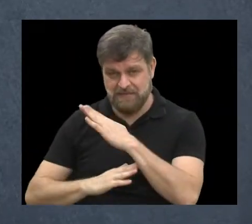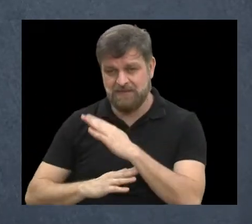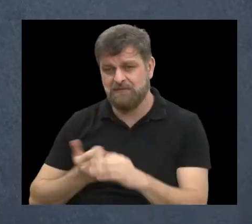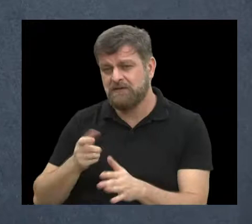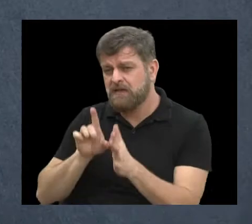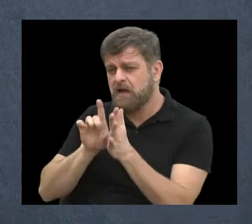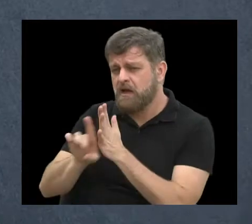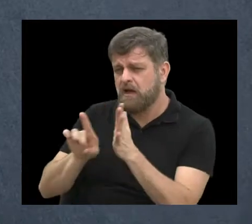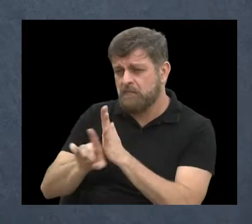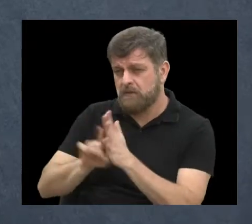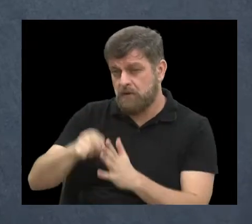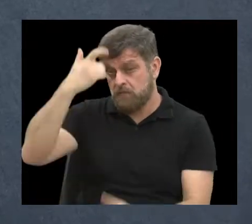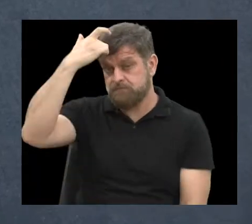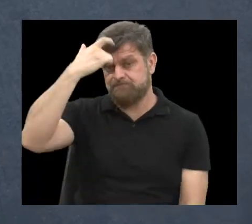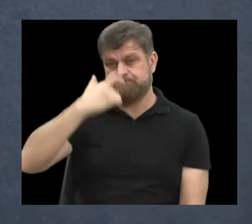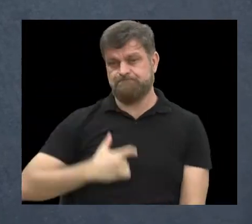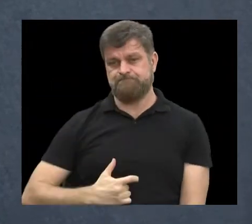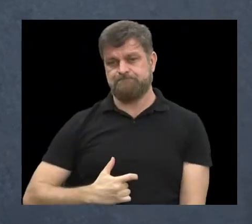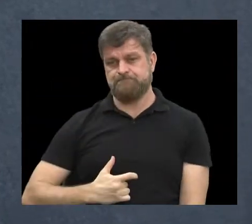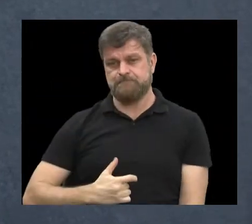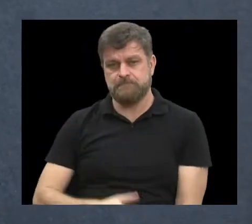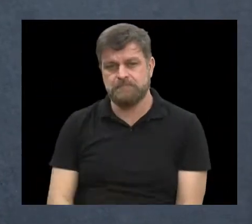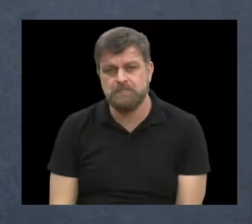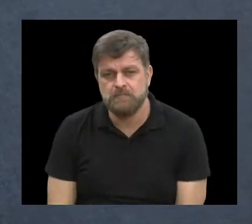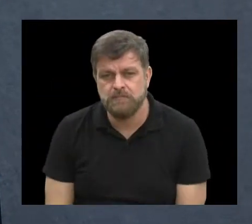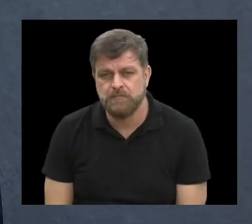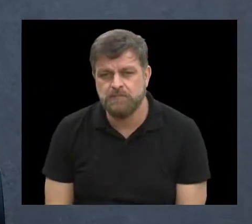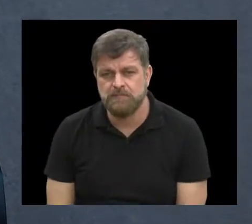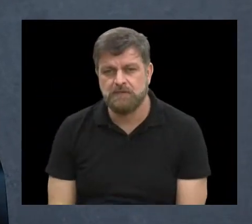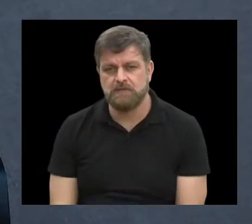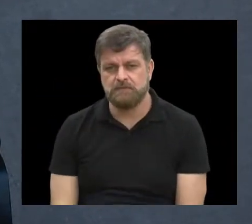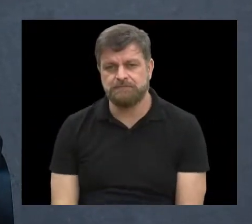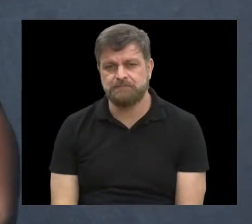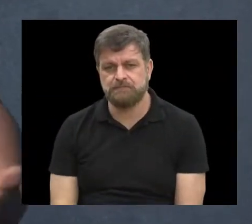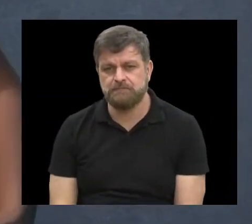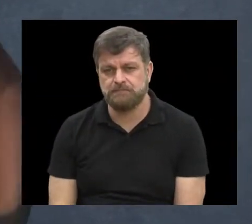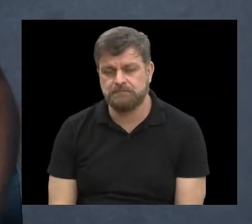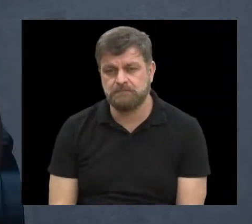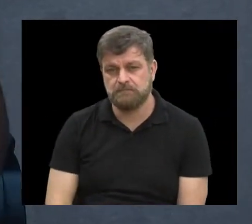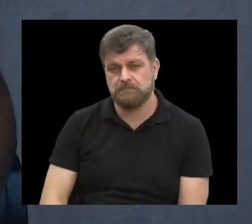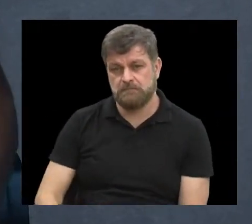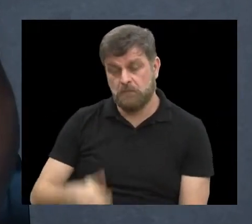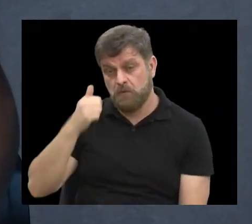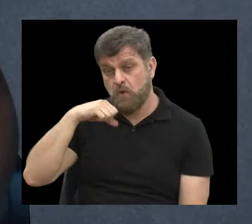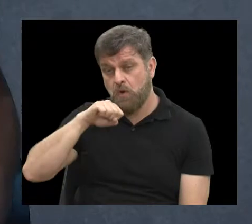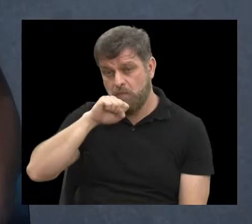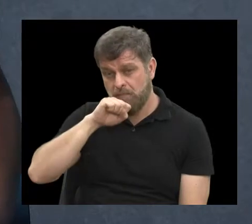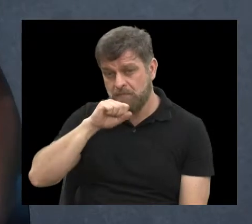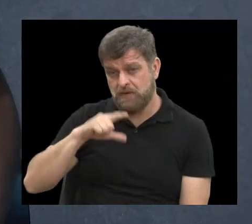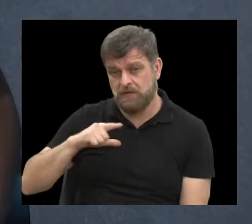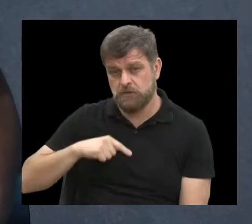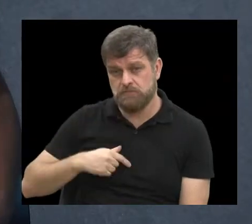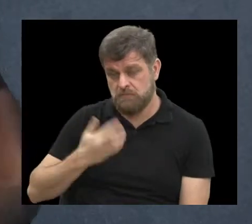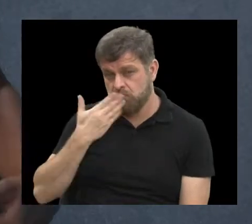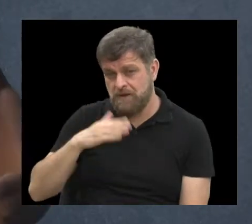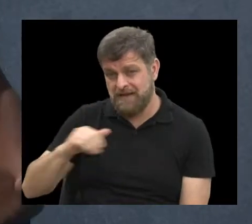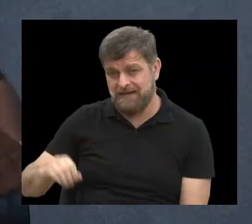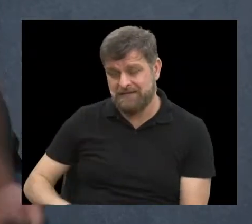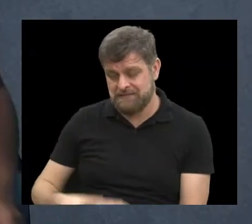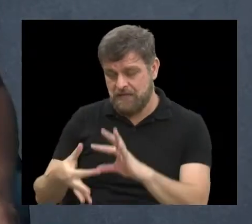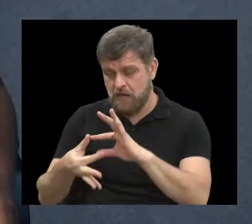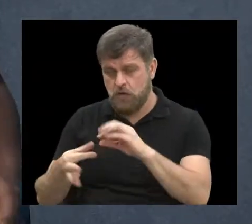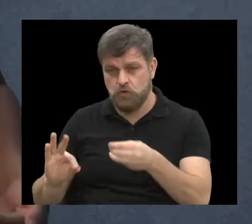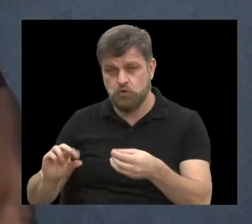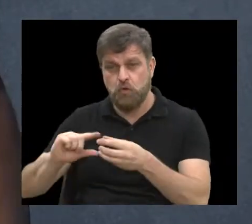pergunta enquanto cidadã e mãe de um paciente do Boldrini, e eu